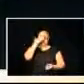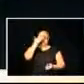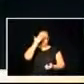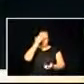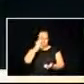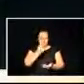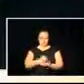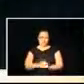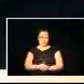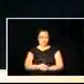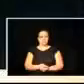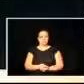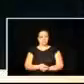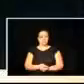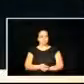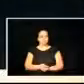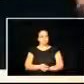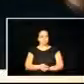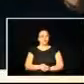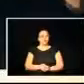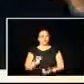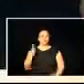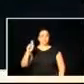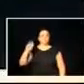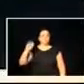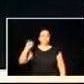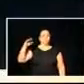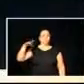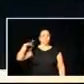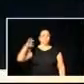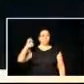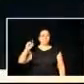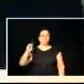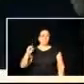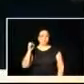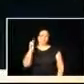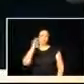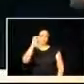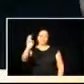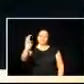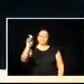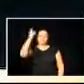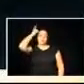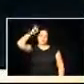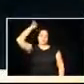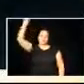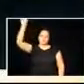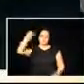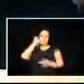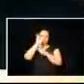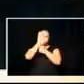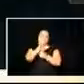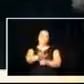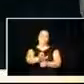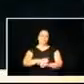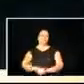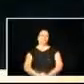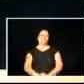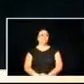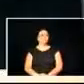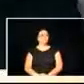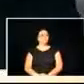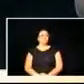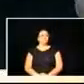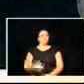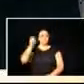sobre a questão do vice. Futuro a Deus pertence. E tomara a Deus que esteja errado. Parabéns aos